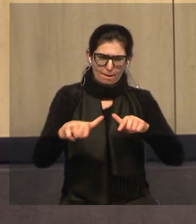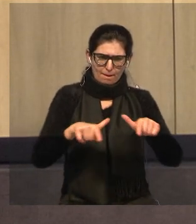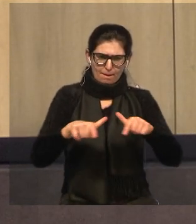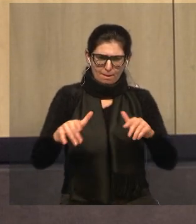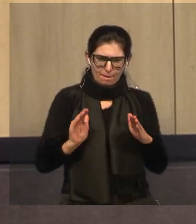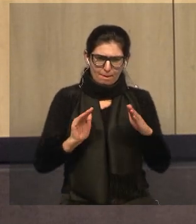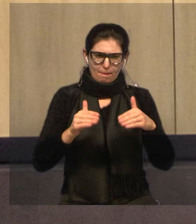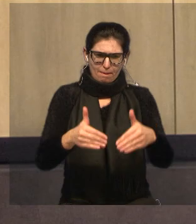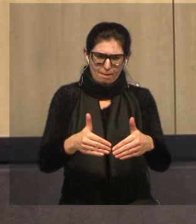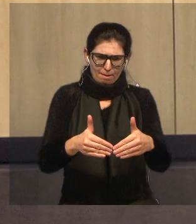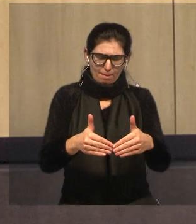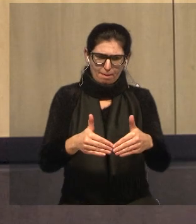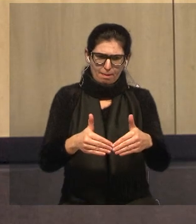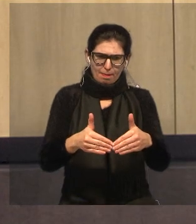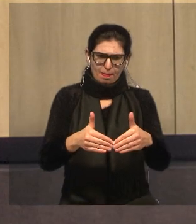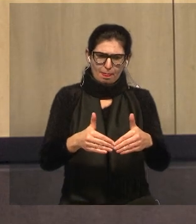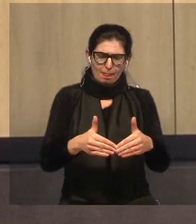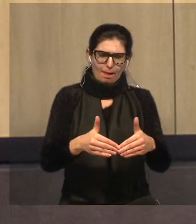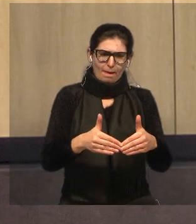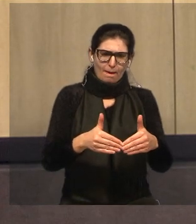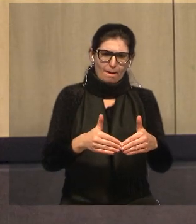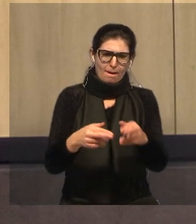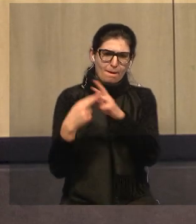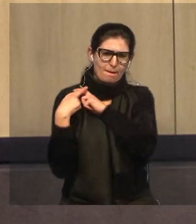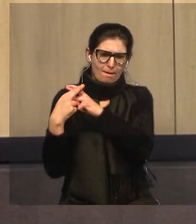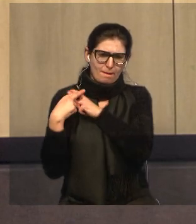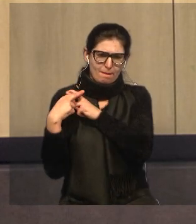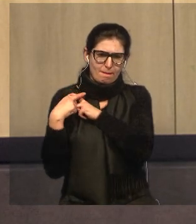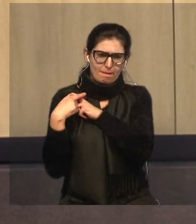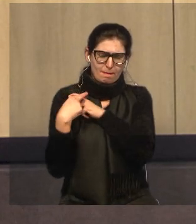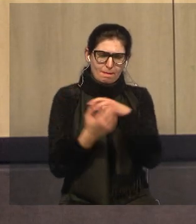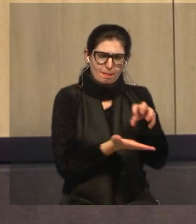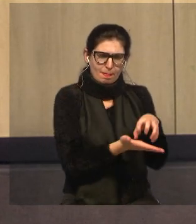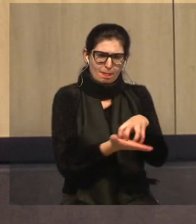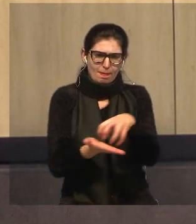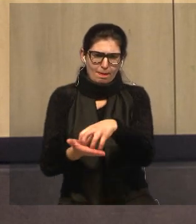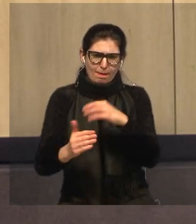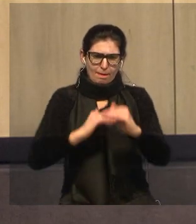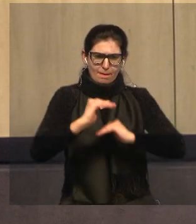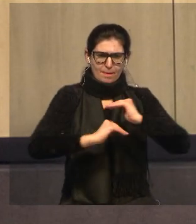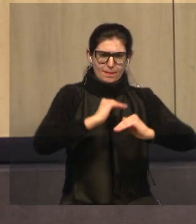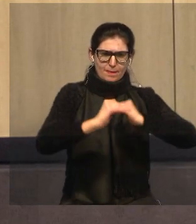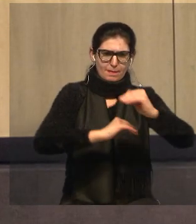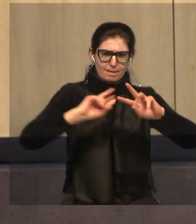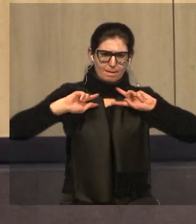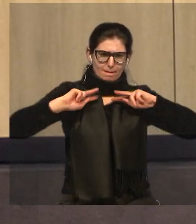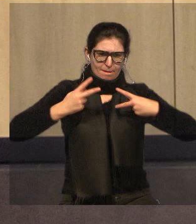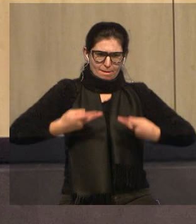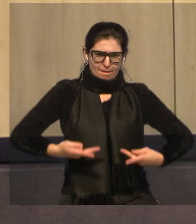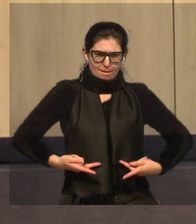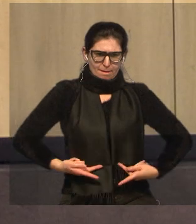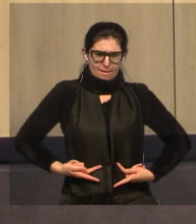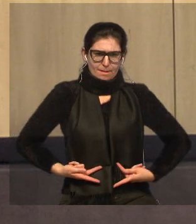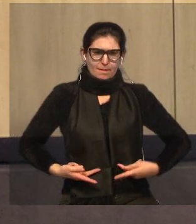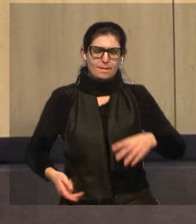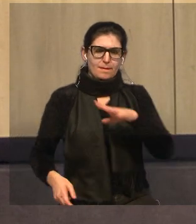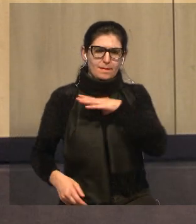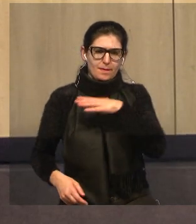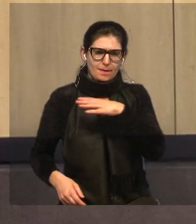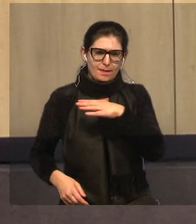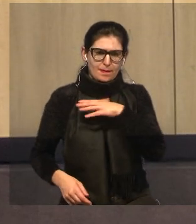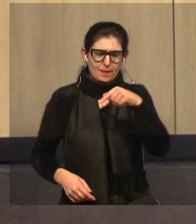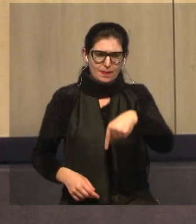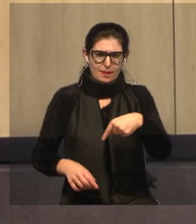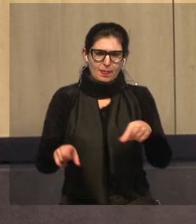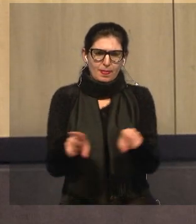rede, dividir as corresponsabilidades pelo desenvolvimento humano da nossa cidade. Então, e aqui também